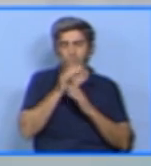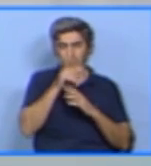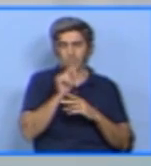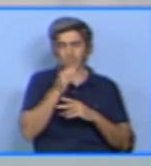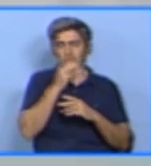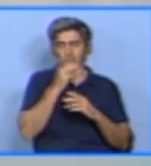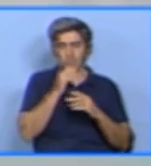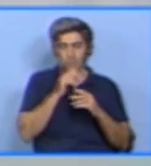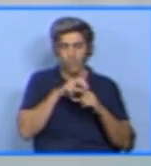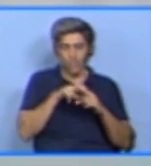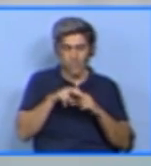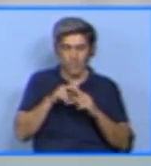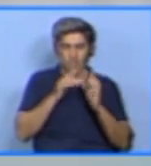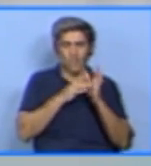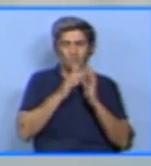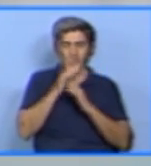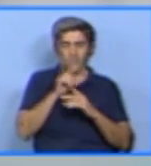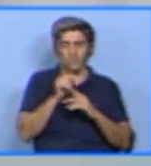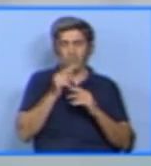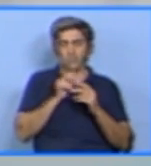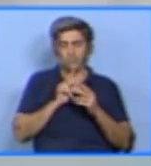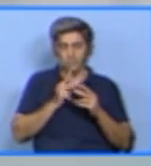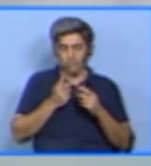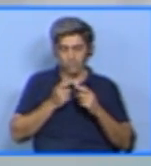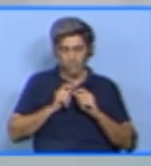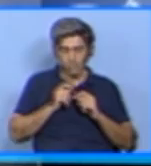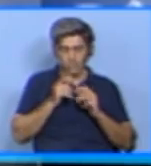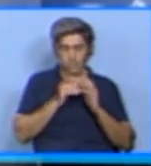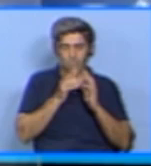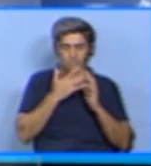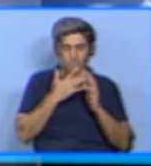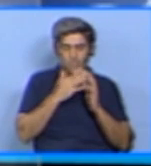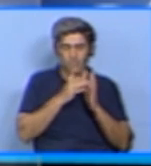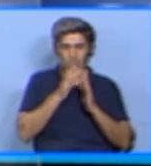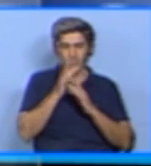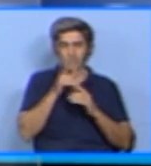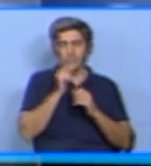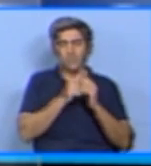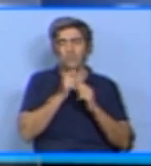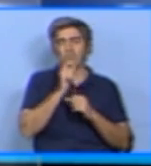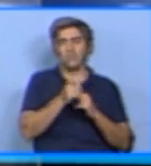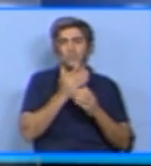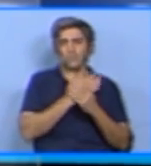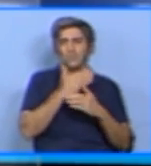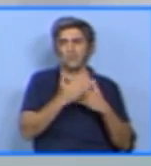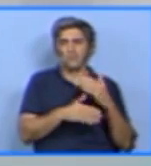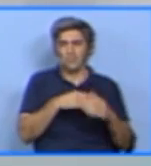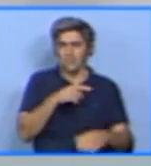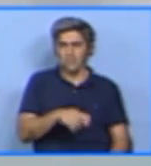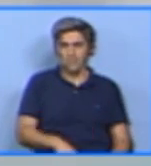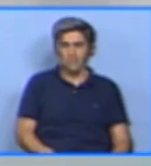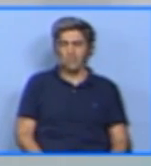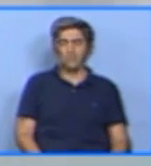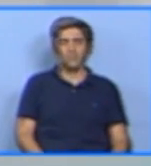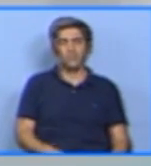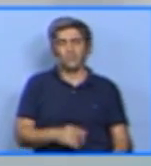Cristo, da redenção de Cristo em todo este processo. Que papel tem essa redenção neste